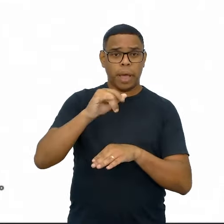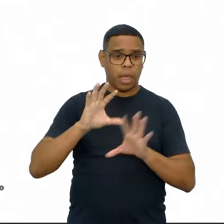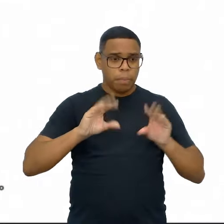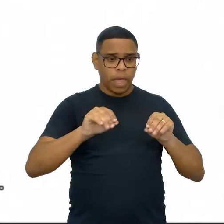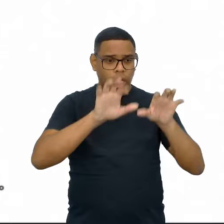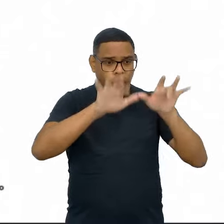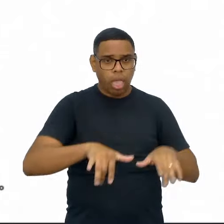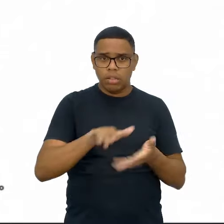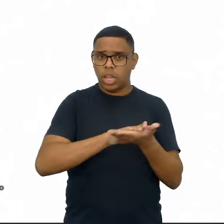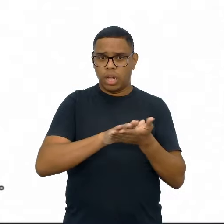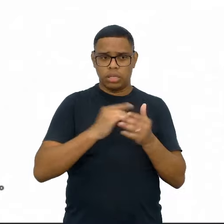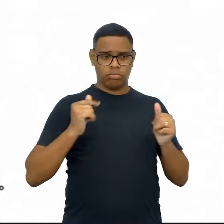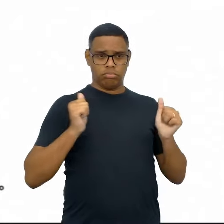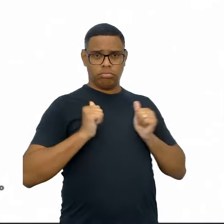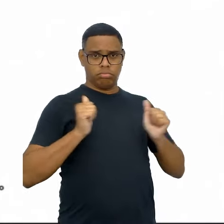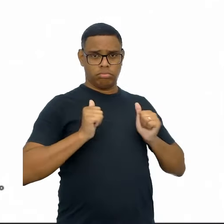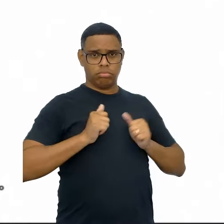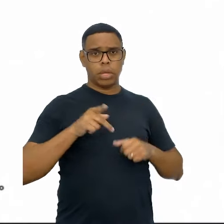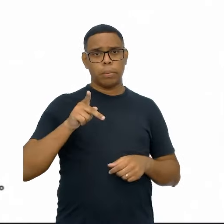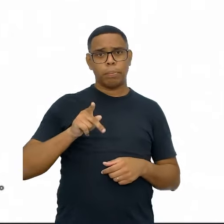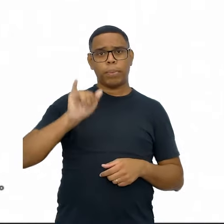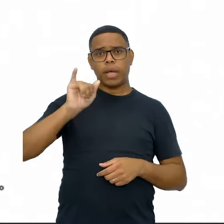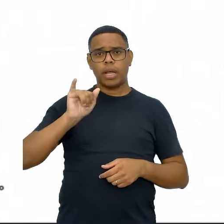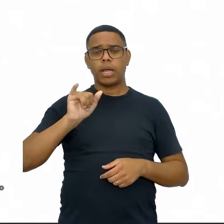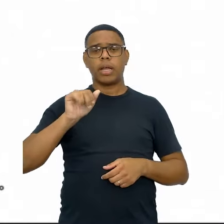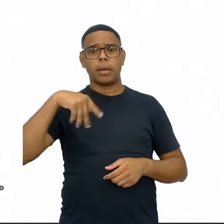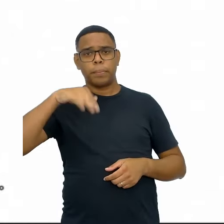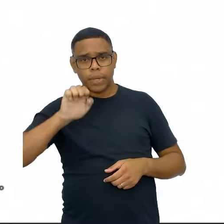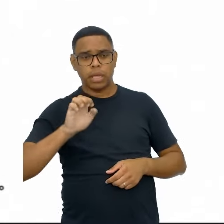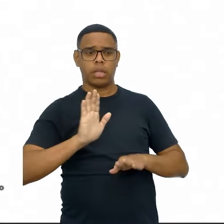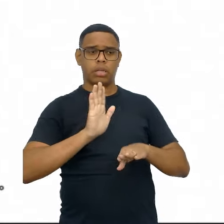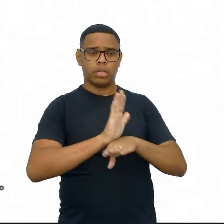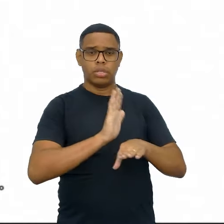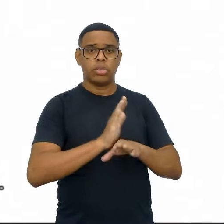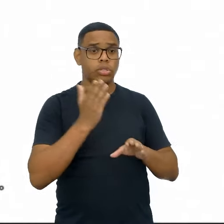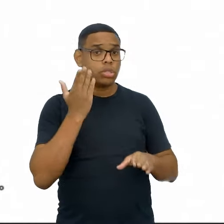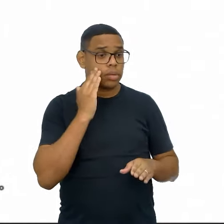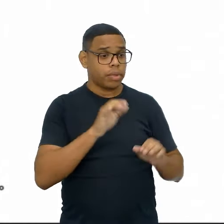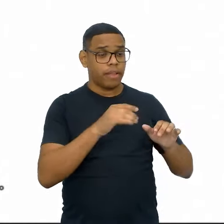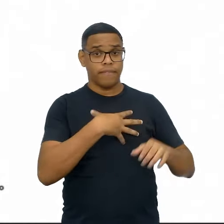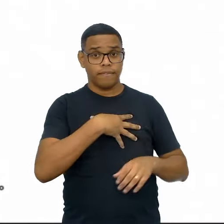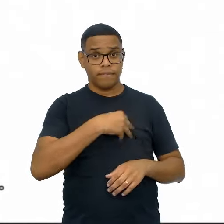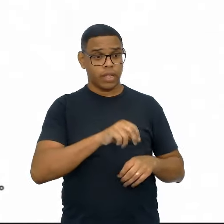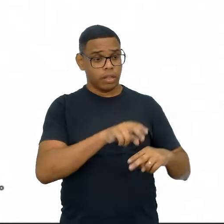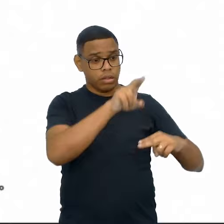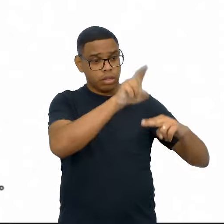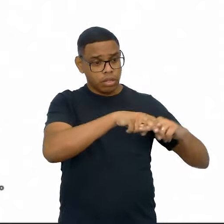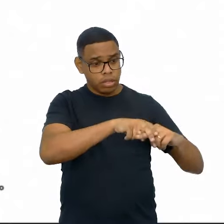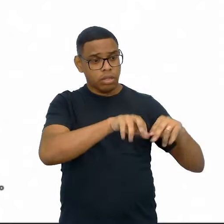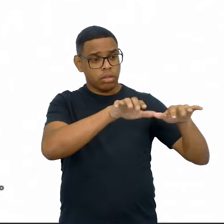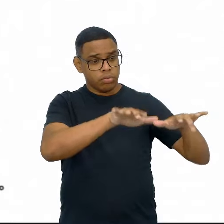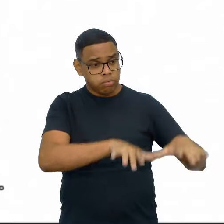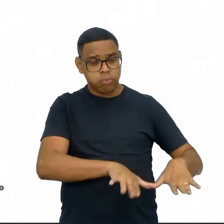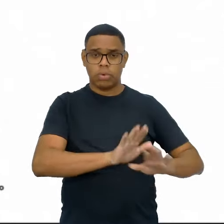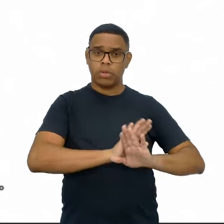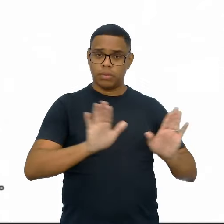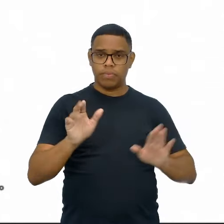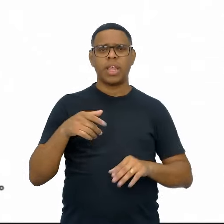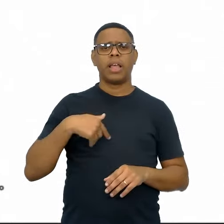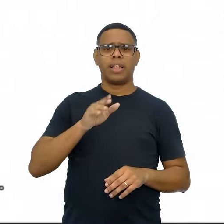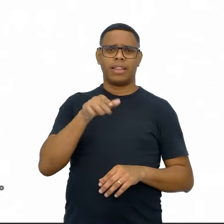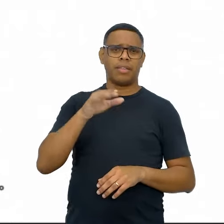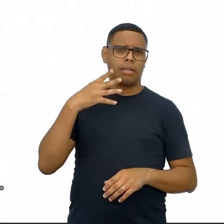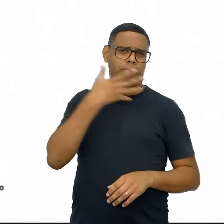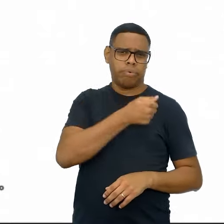os pais precisam estar engajados também, né, eles precisam saber, né, sei que parece óbvio, né, o pai já